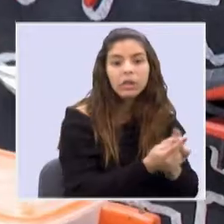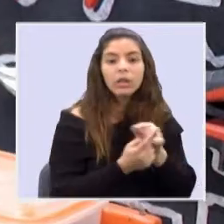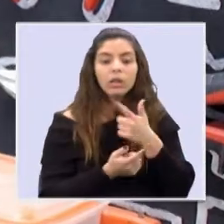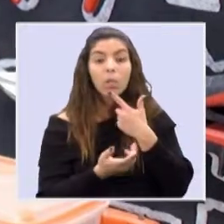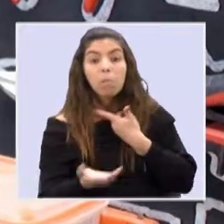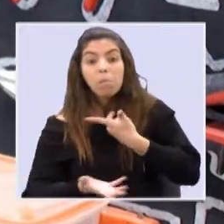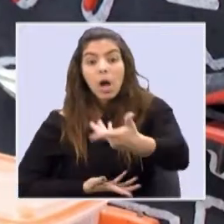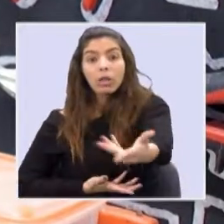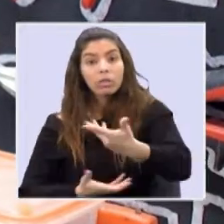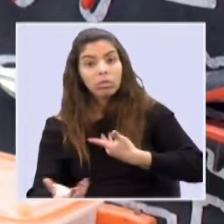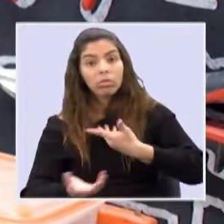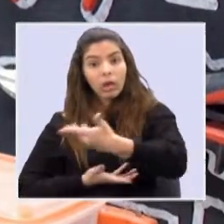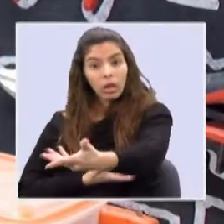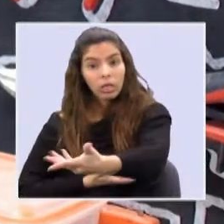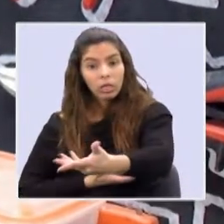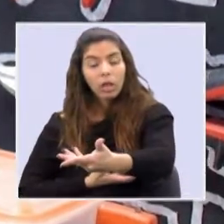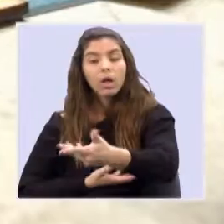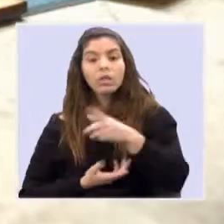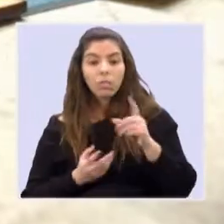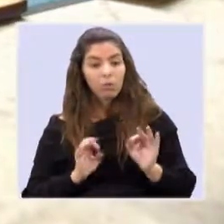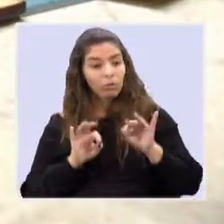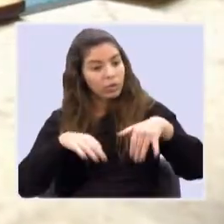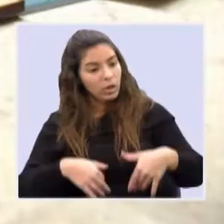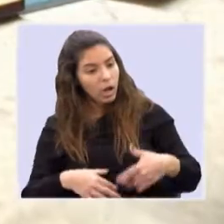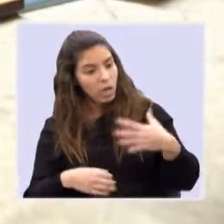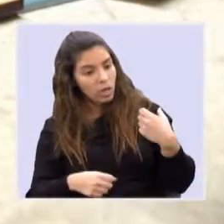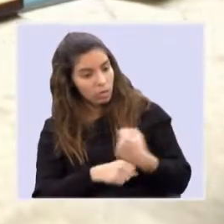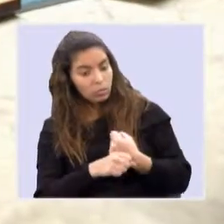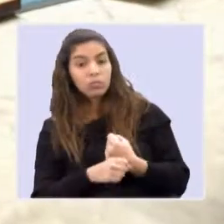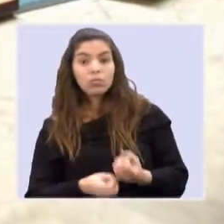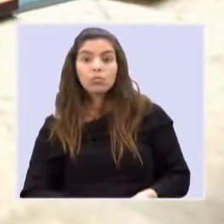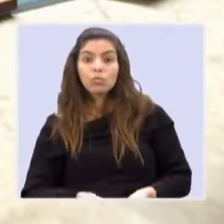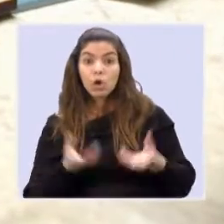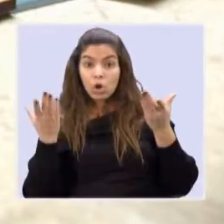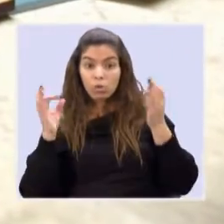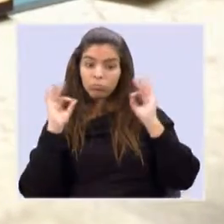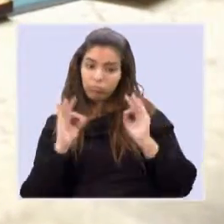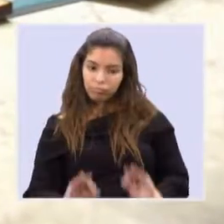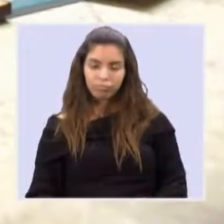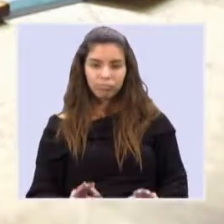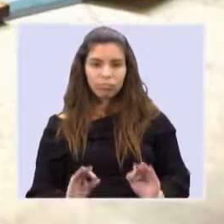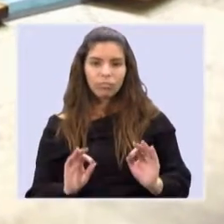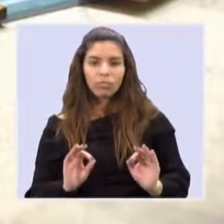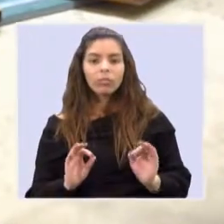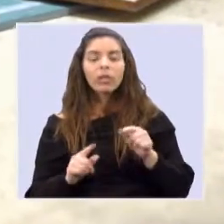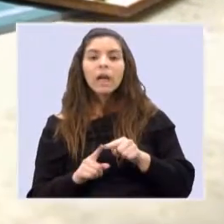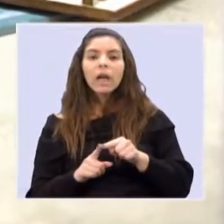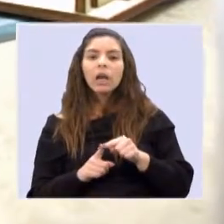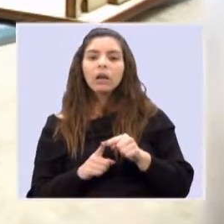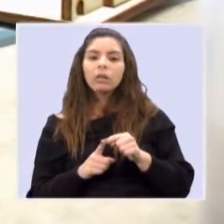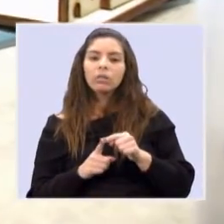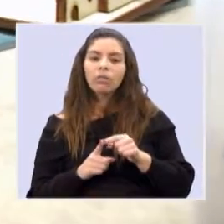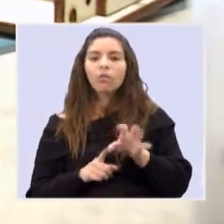o partilhar, digamos, os resultados, partilhar publicamente os resultados do nosso